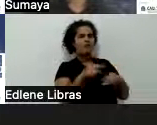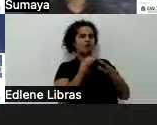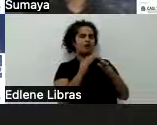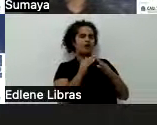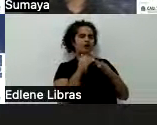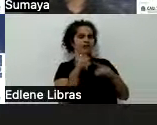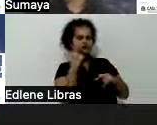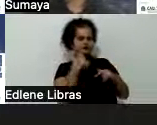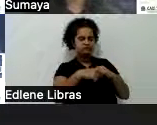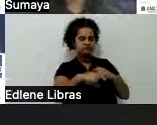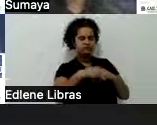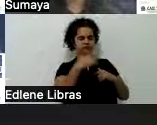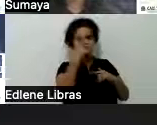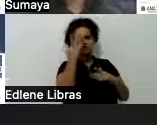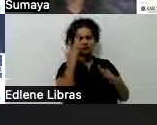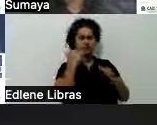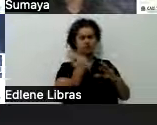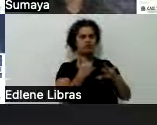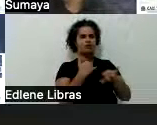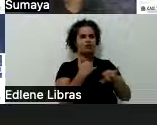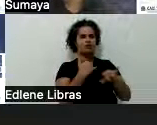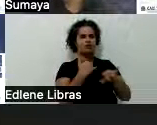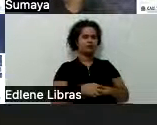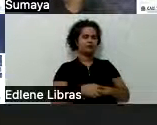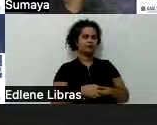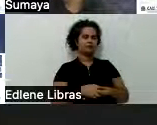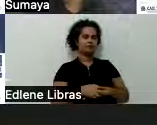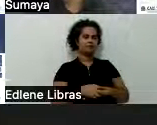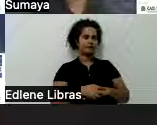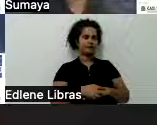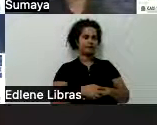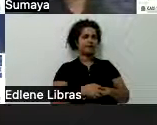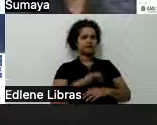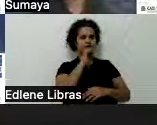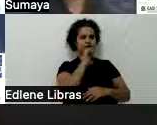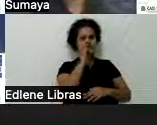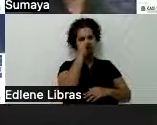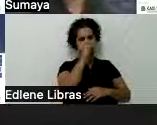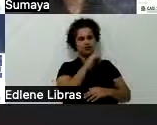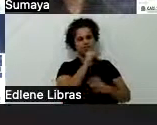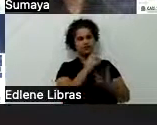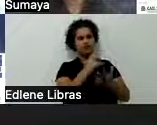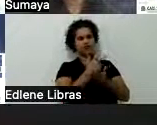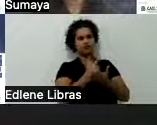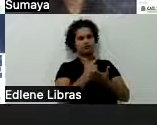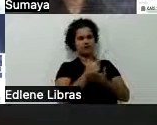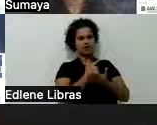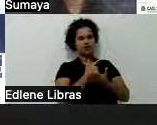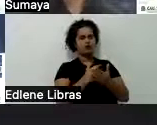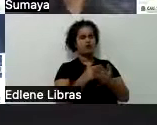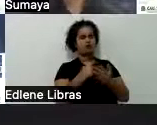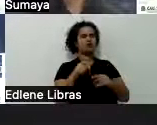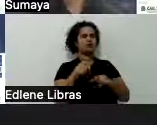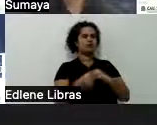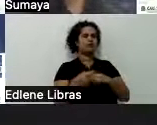nesse redesenho, com tinta lavável, durou um fim de semana, foram colocadas essas novas delimitações,